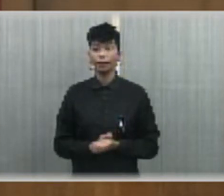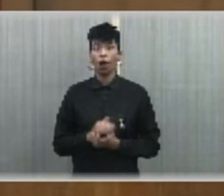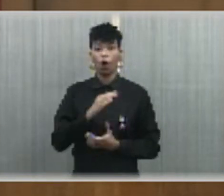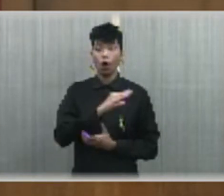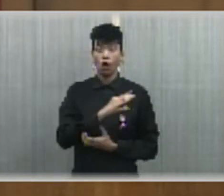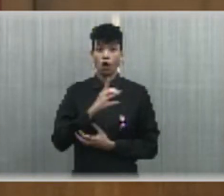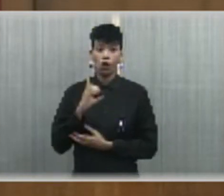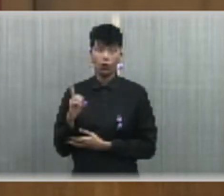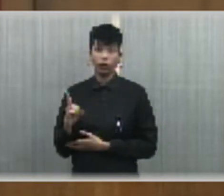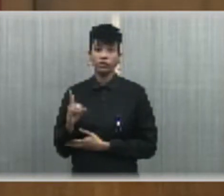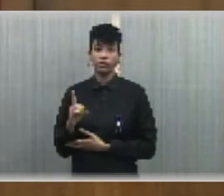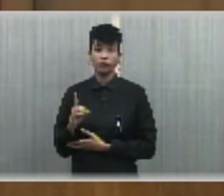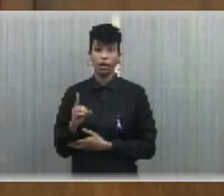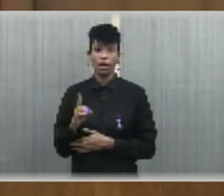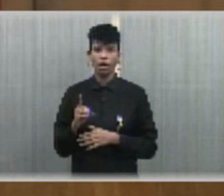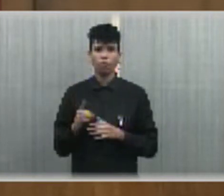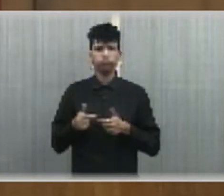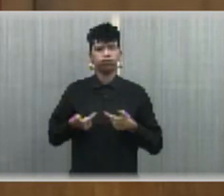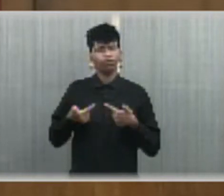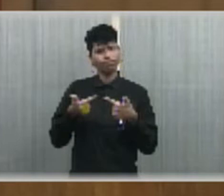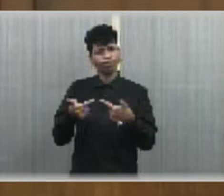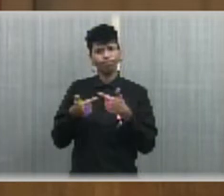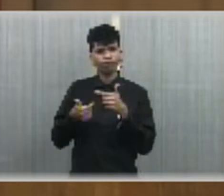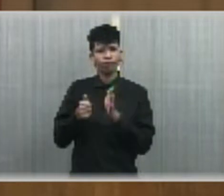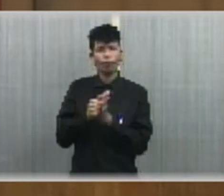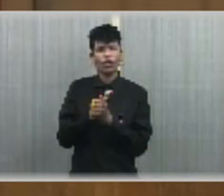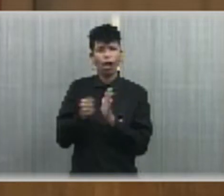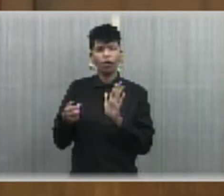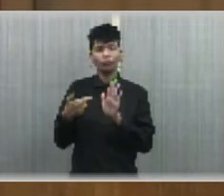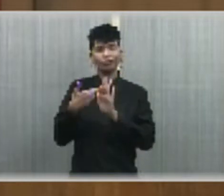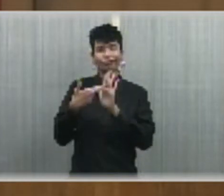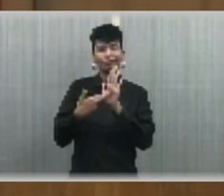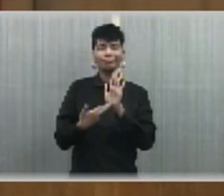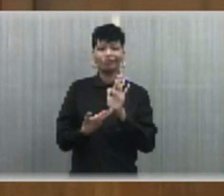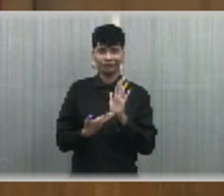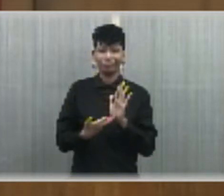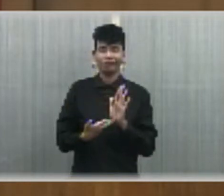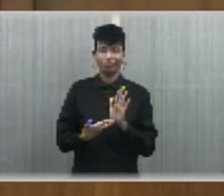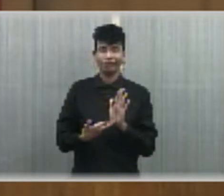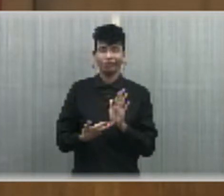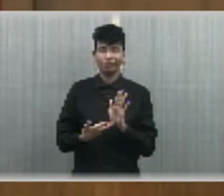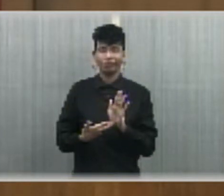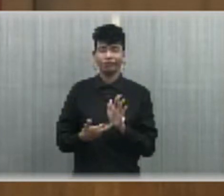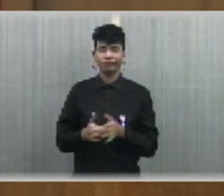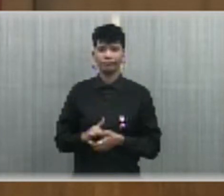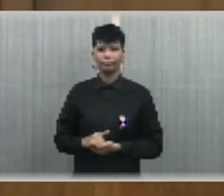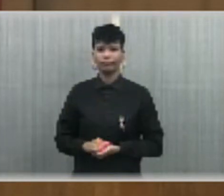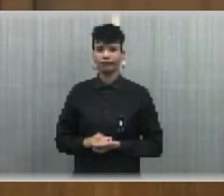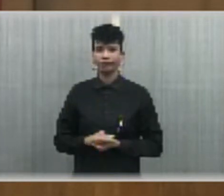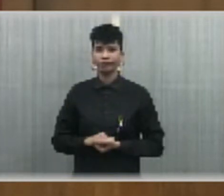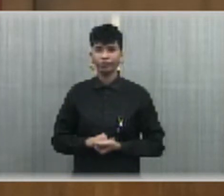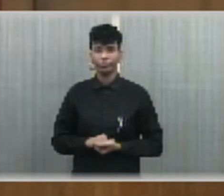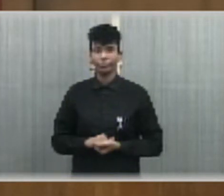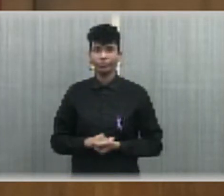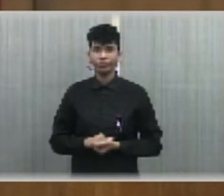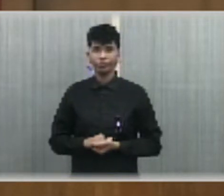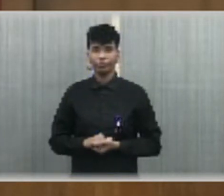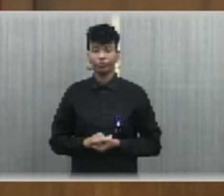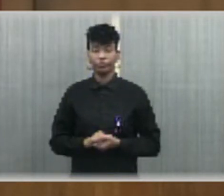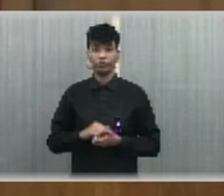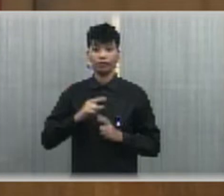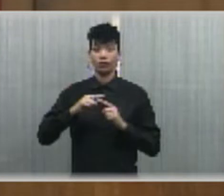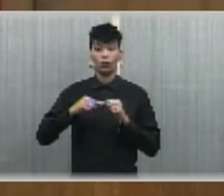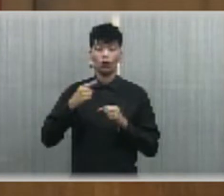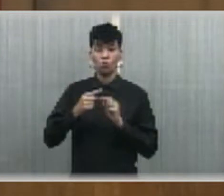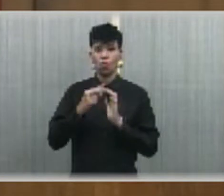Coordenação de Serviços de Ata e Redação de redação e atas, a qual, depois